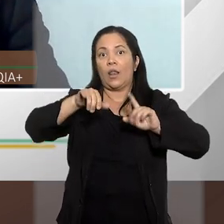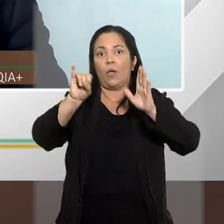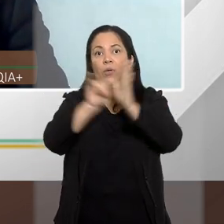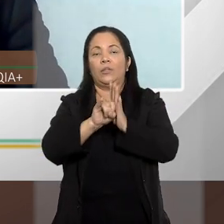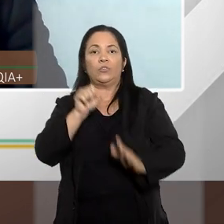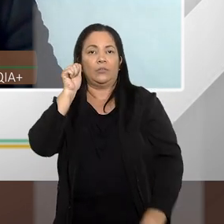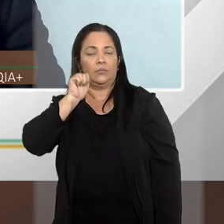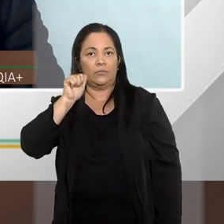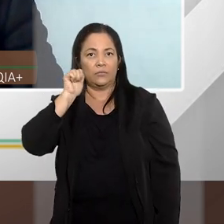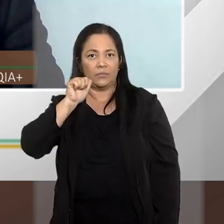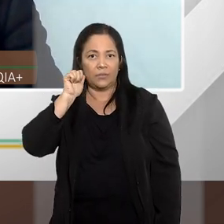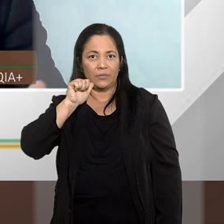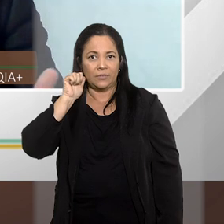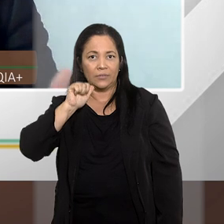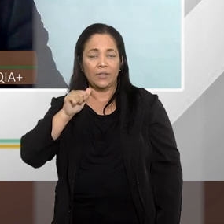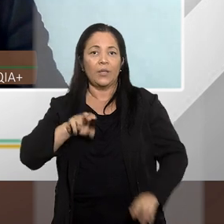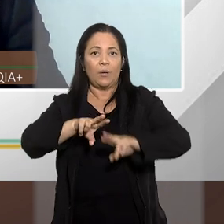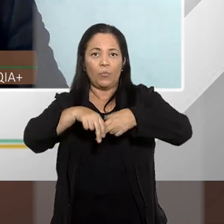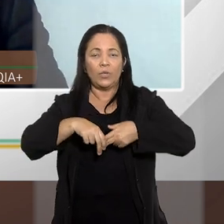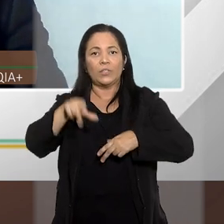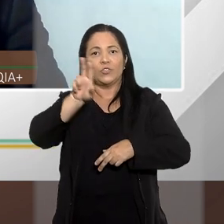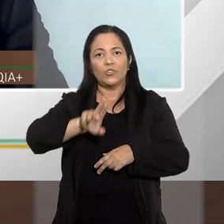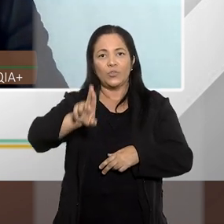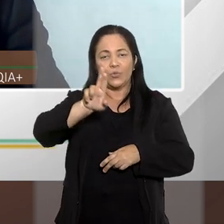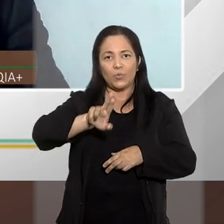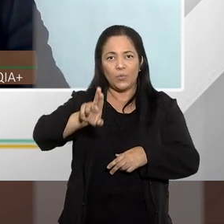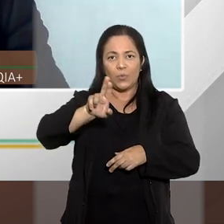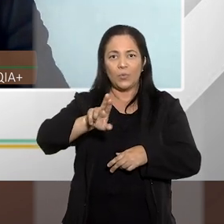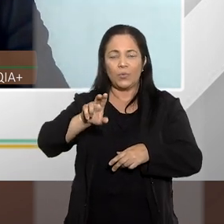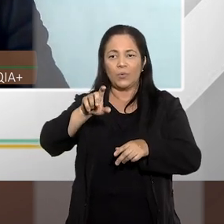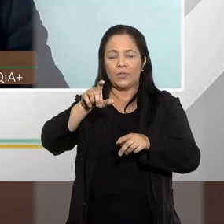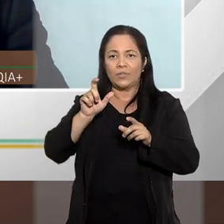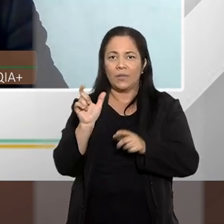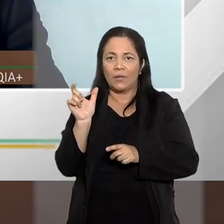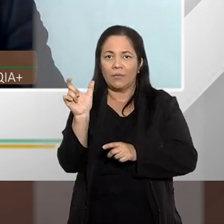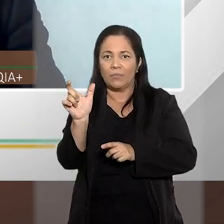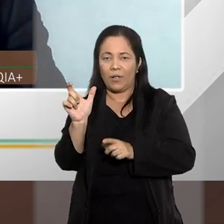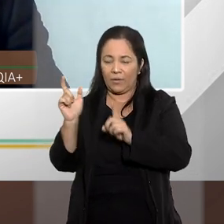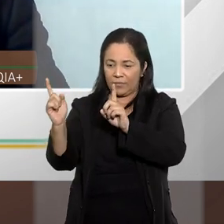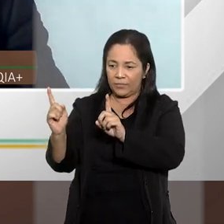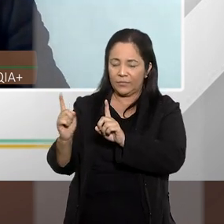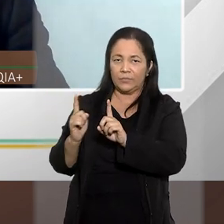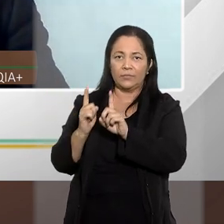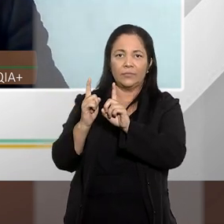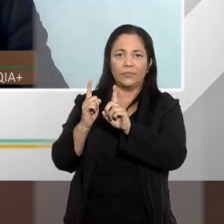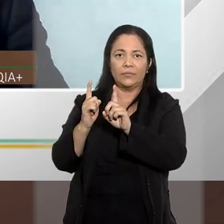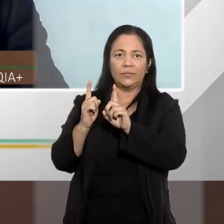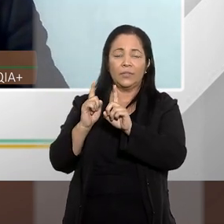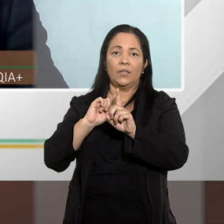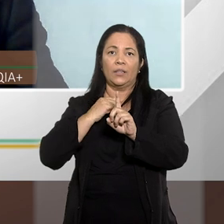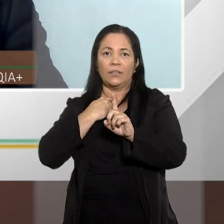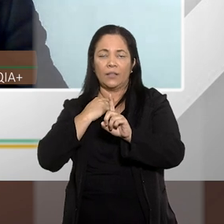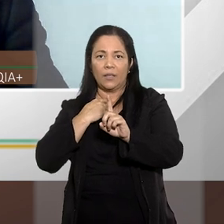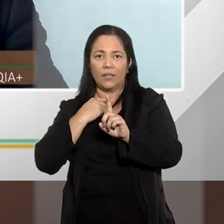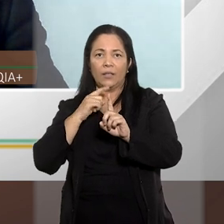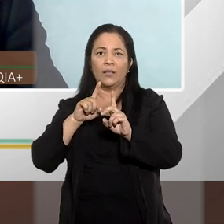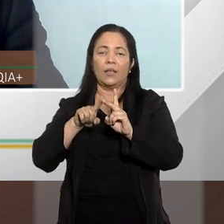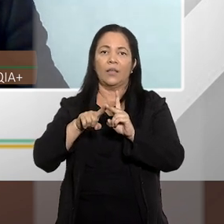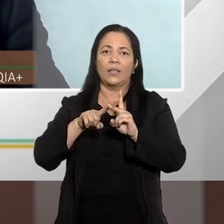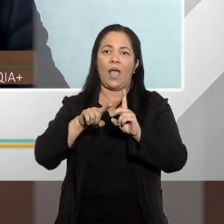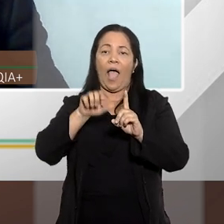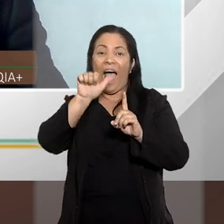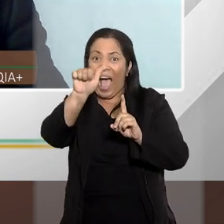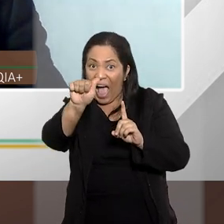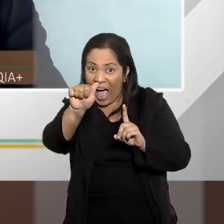nós fazemos a marcação de usar os prefixos, né, os femininos para falar, né, das travestis, nós falamos a travesti,